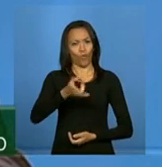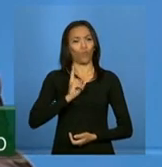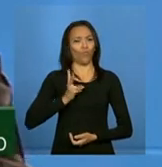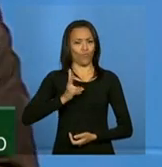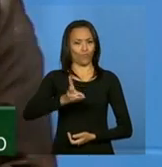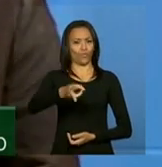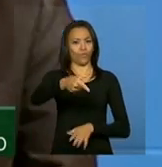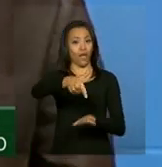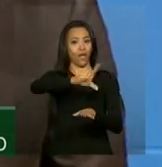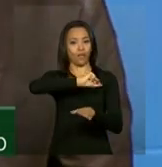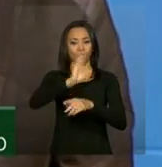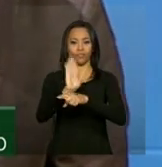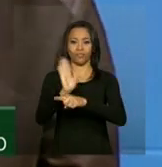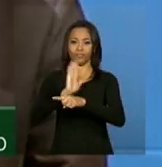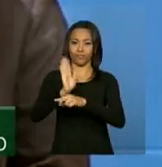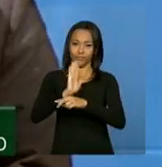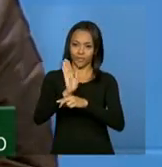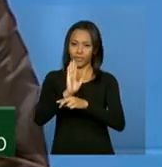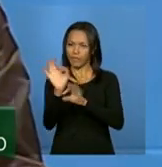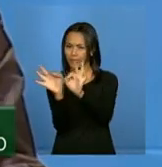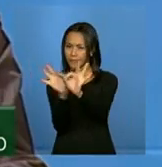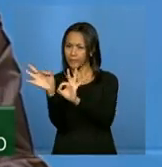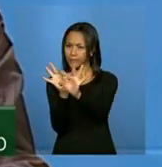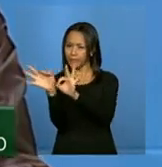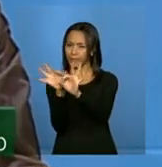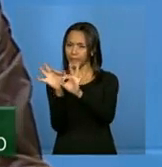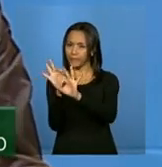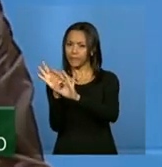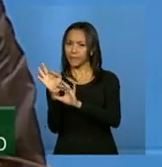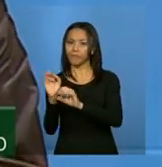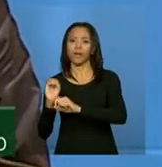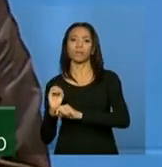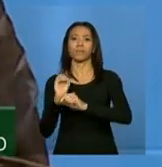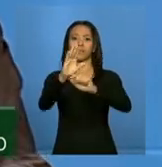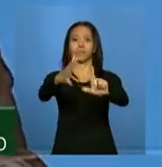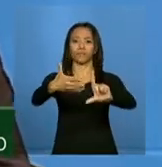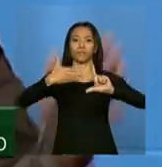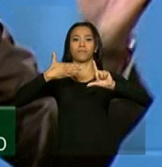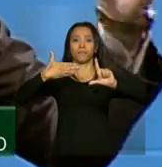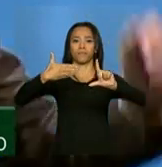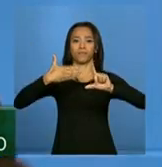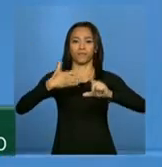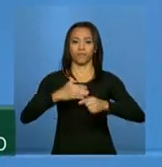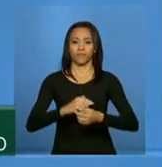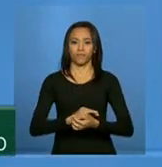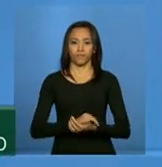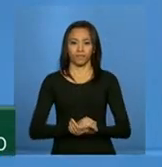enquanto o vídeo vai sendo preparado.